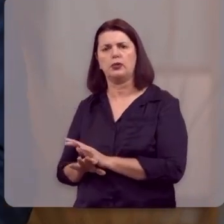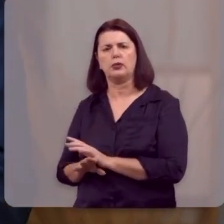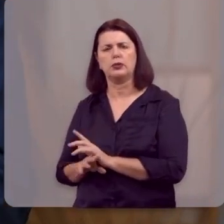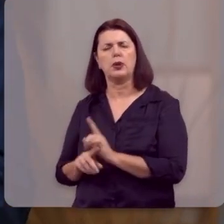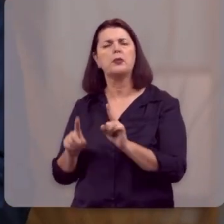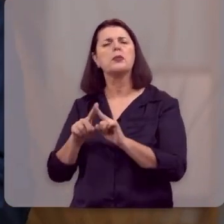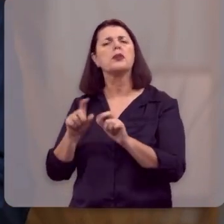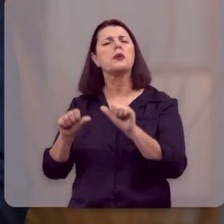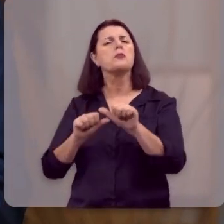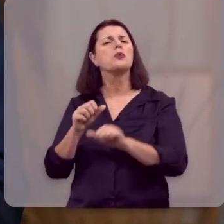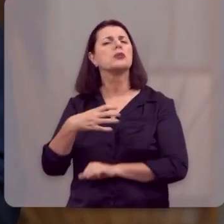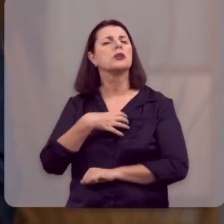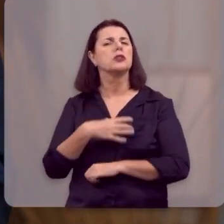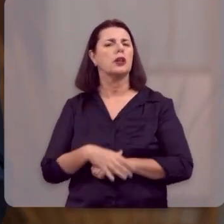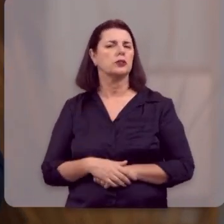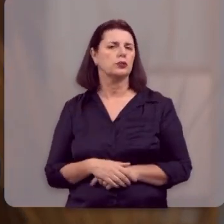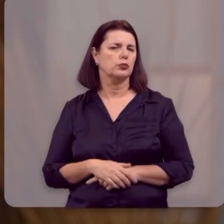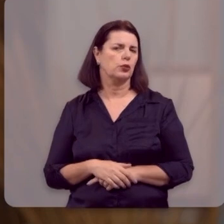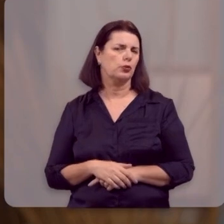muda a metodologia?